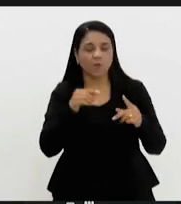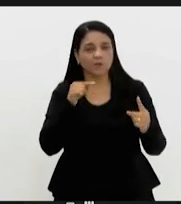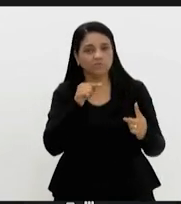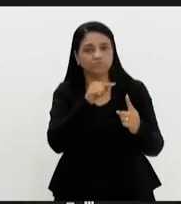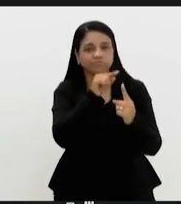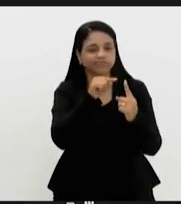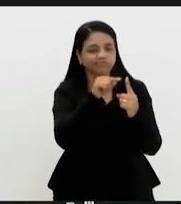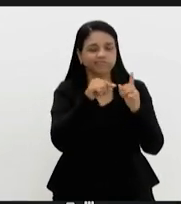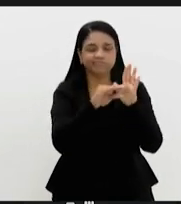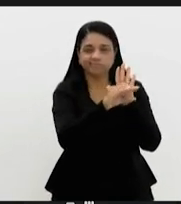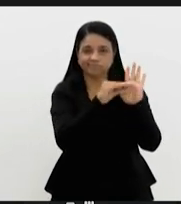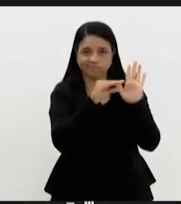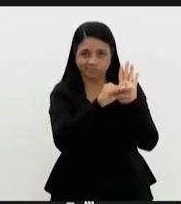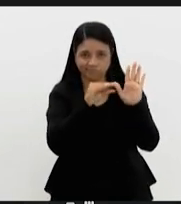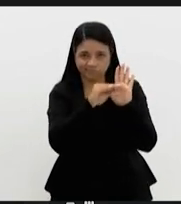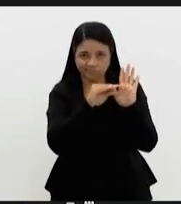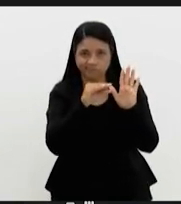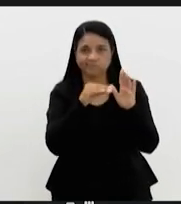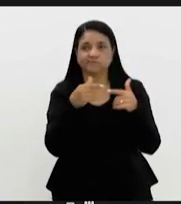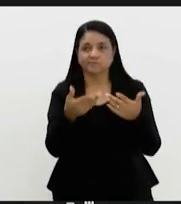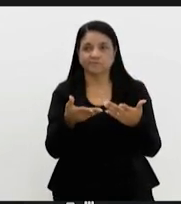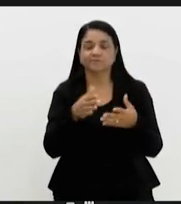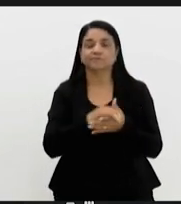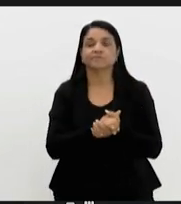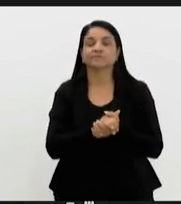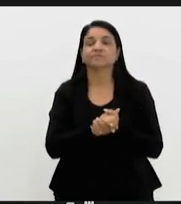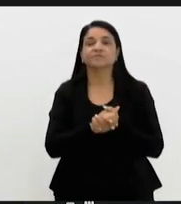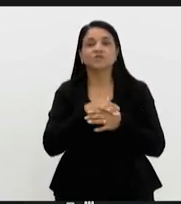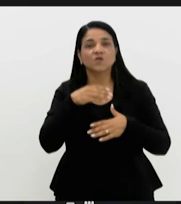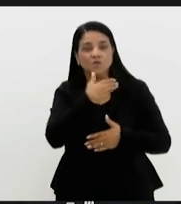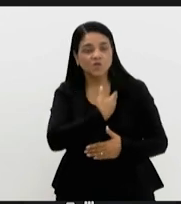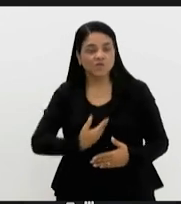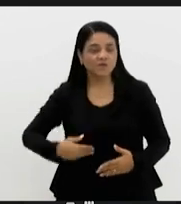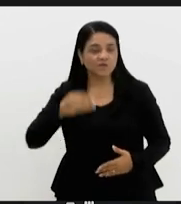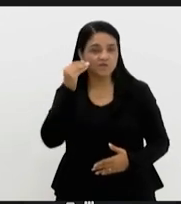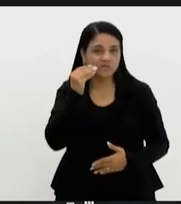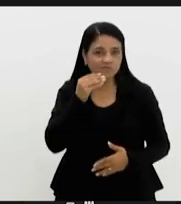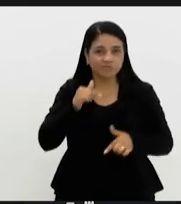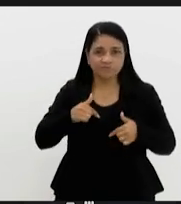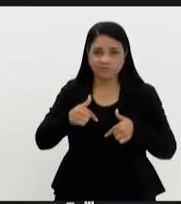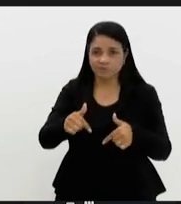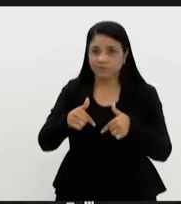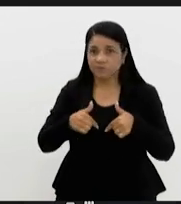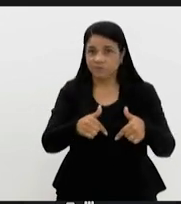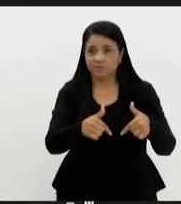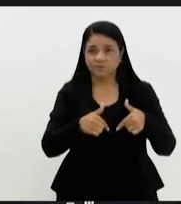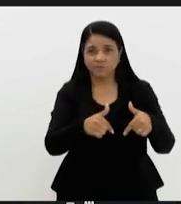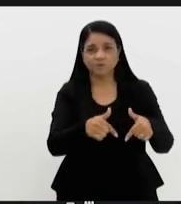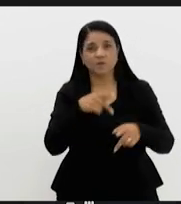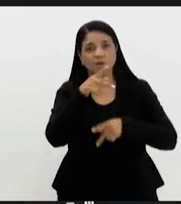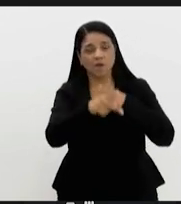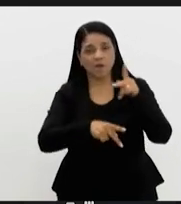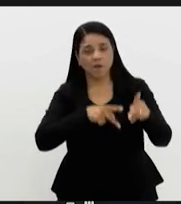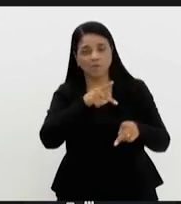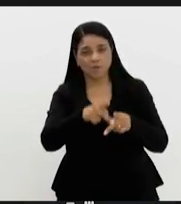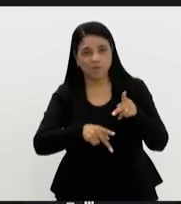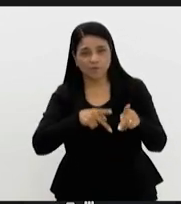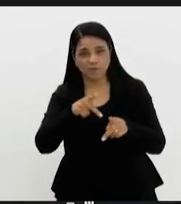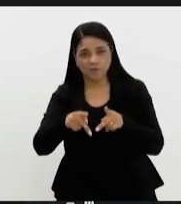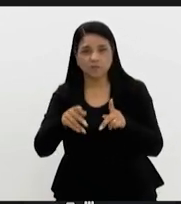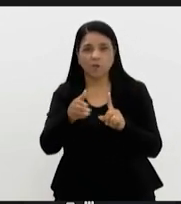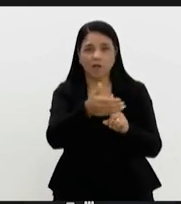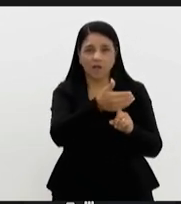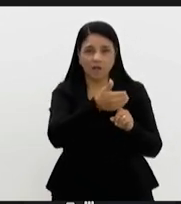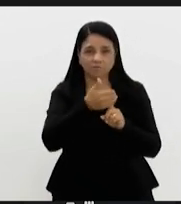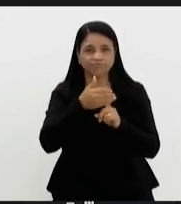isso. Vamos juntos, junto com o governo, Cláudio Castro, para tentar e fazer com que, de fato, a população seja cada vez mais bem atendida.